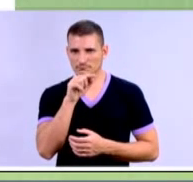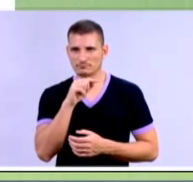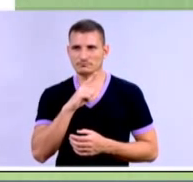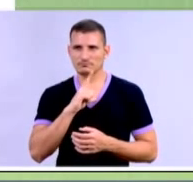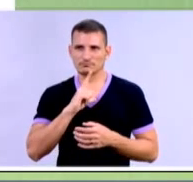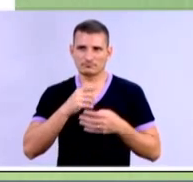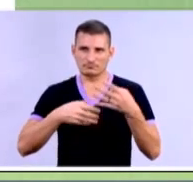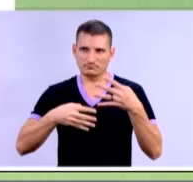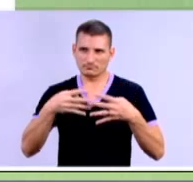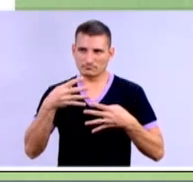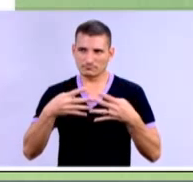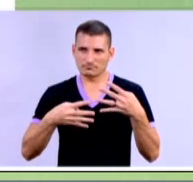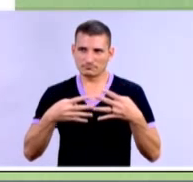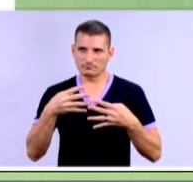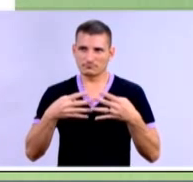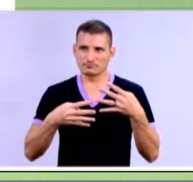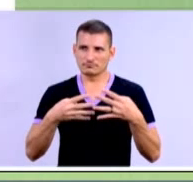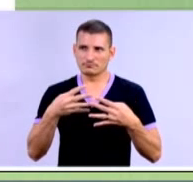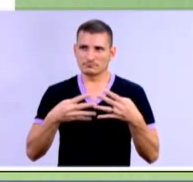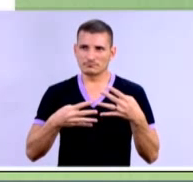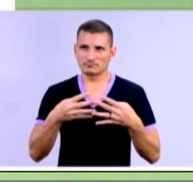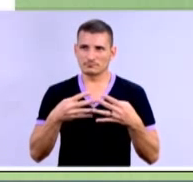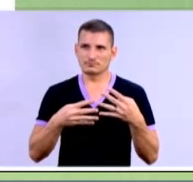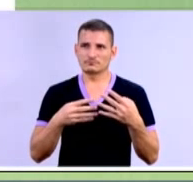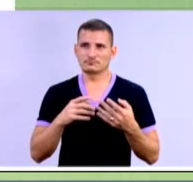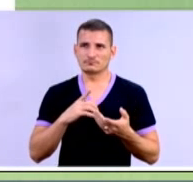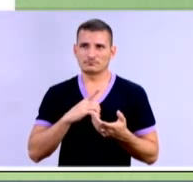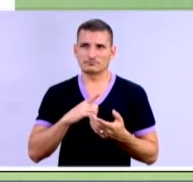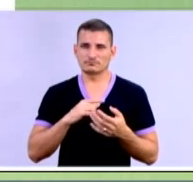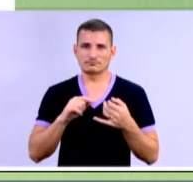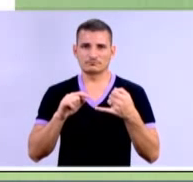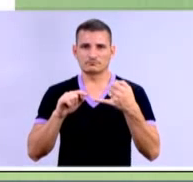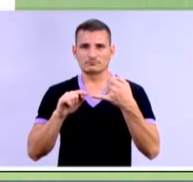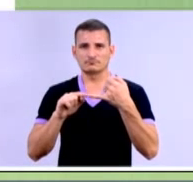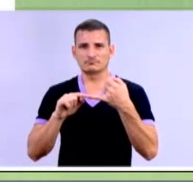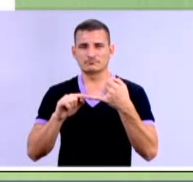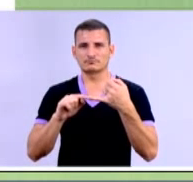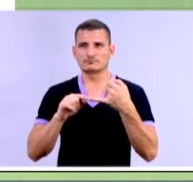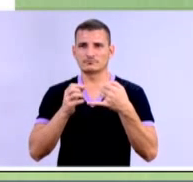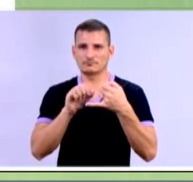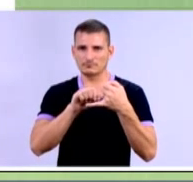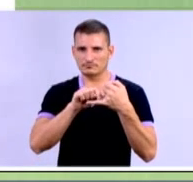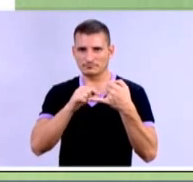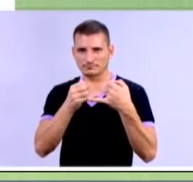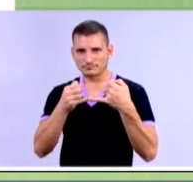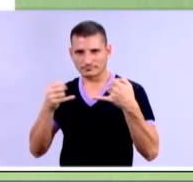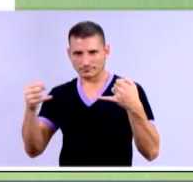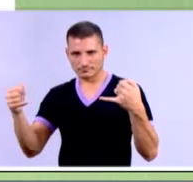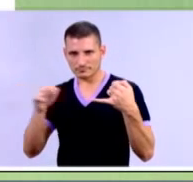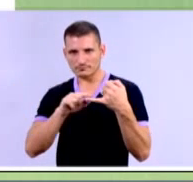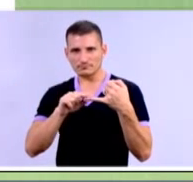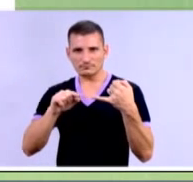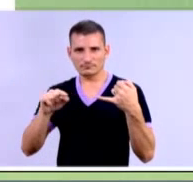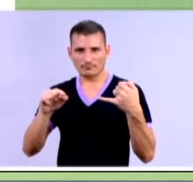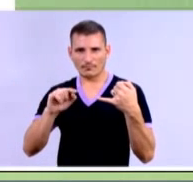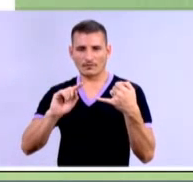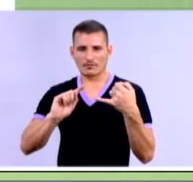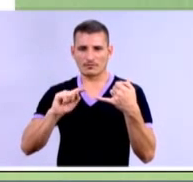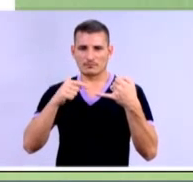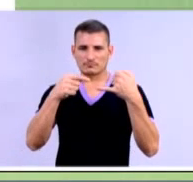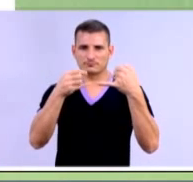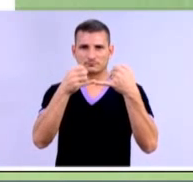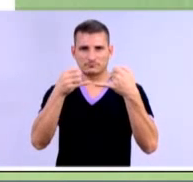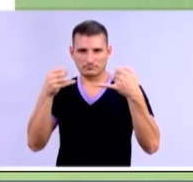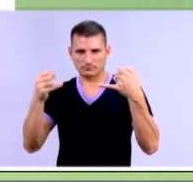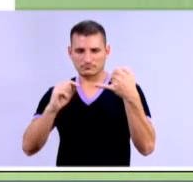aqui a transmissão dos mais 5 volts, e ela interfere nesse aqui, nesse de cima, ele passa a